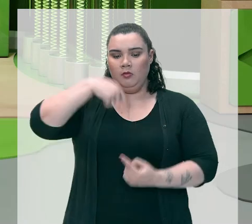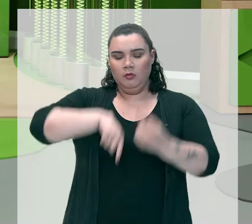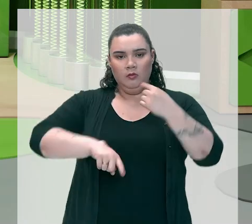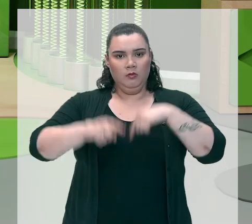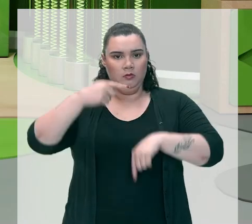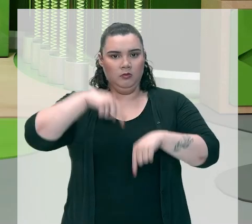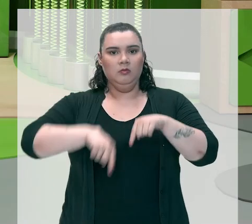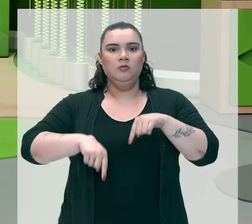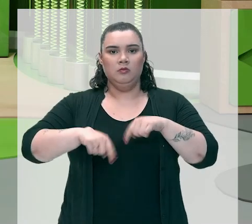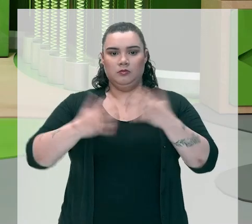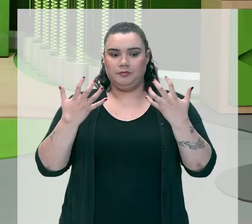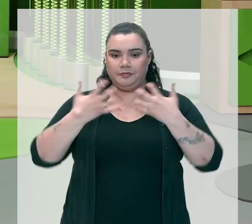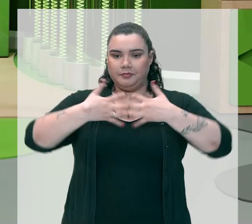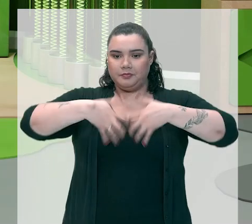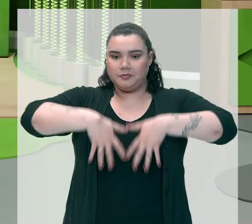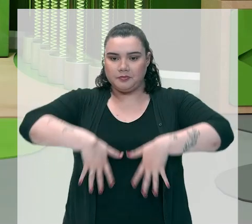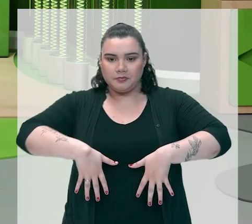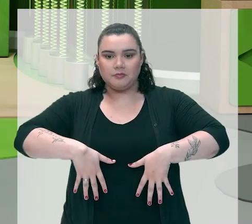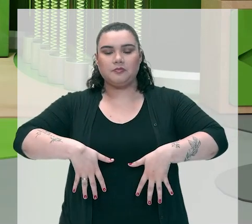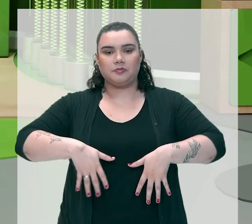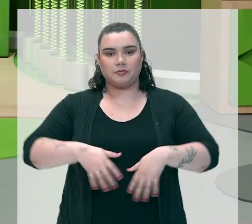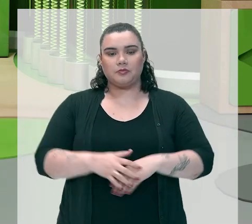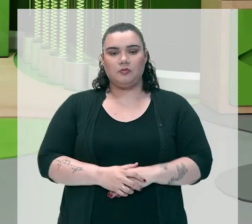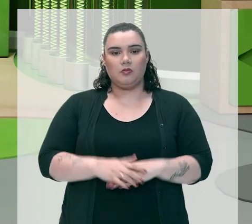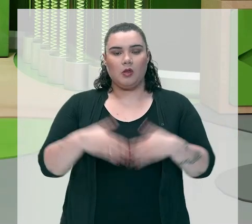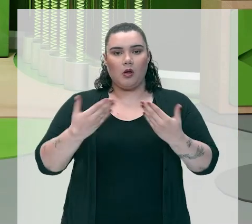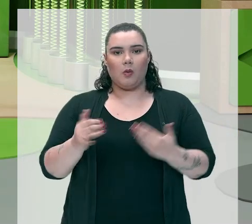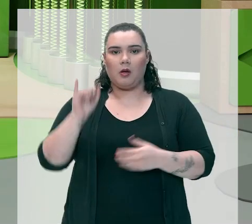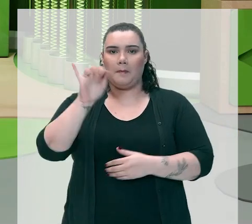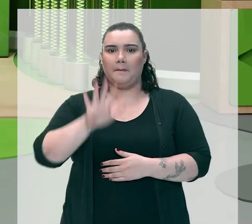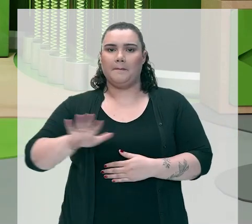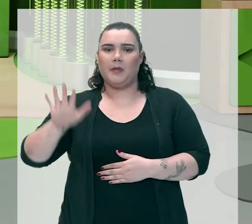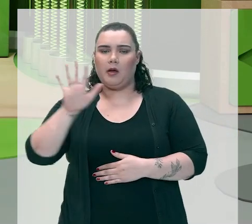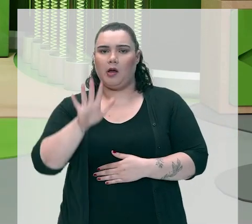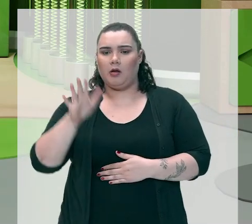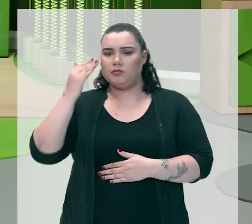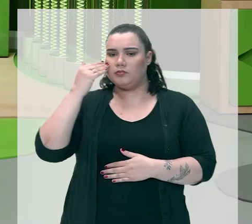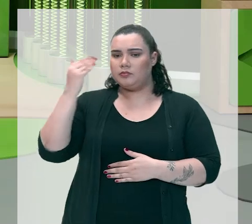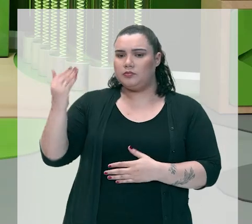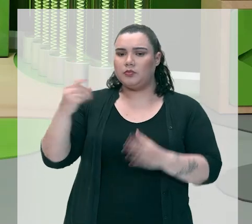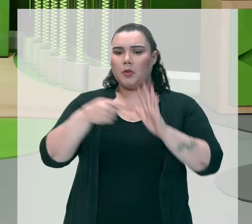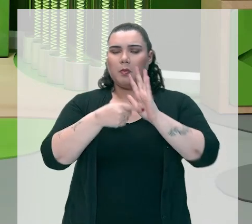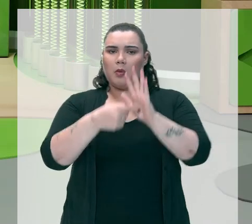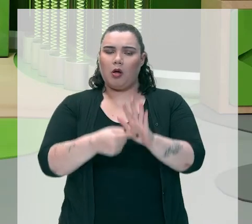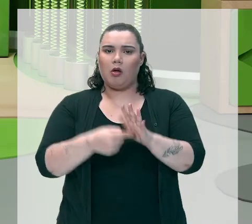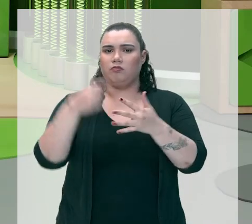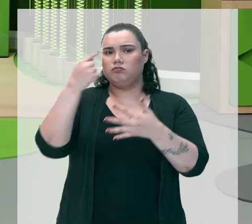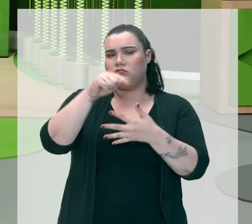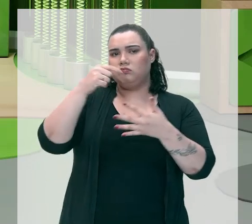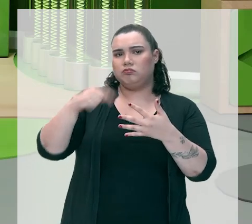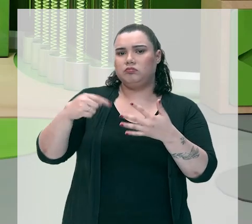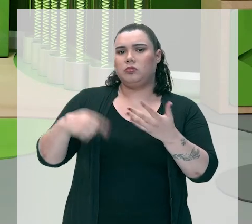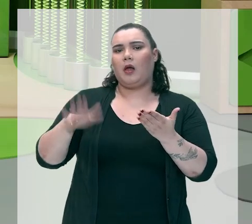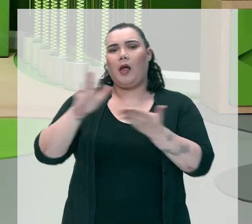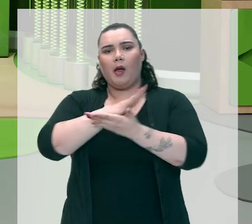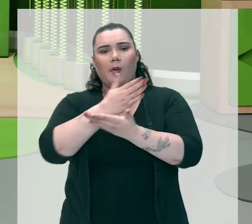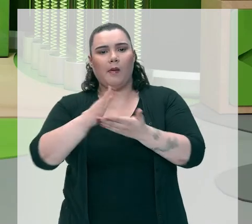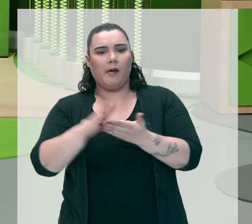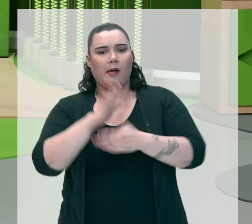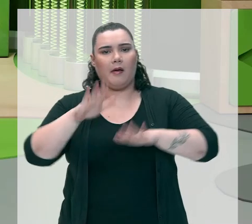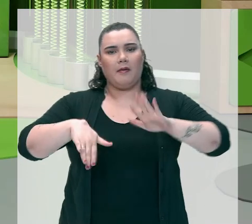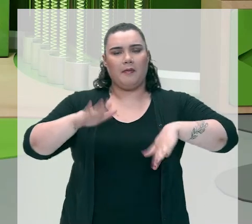por exemplo. Então vocês já puderam observar aqui nas nossas imagens algumas situações aí do cotidiano, né? Que não são comuns, mas às